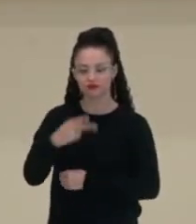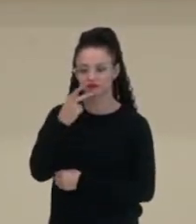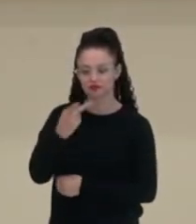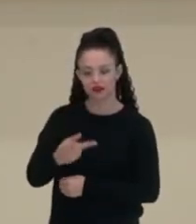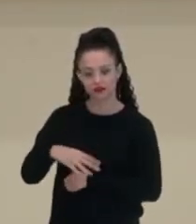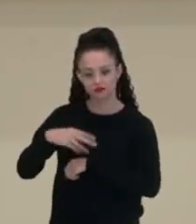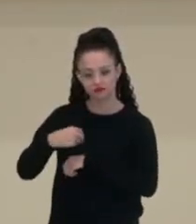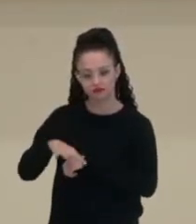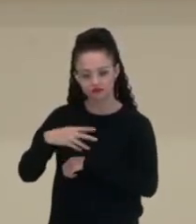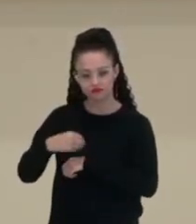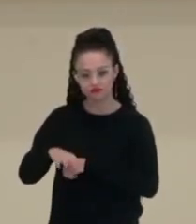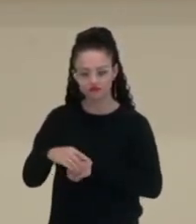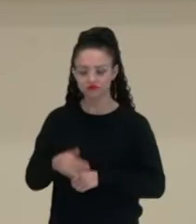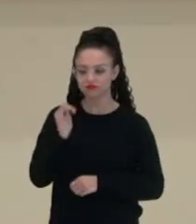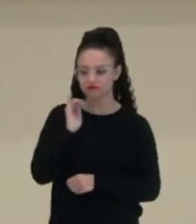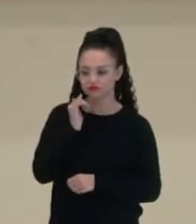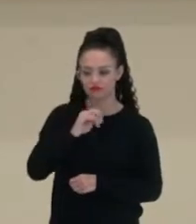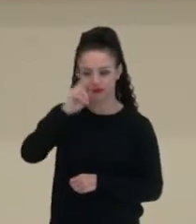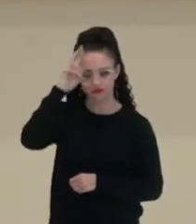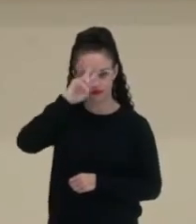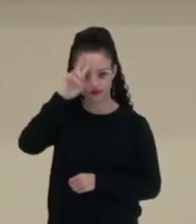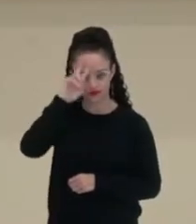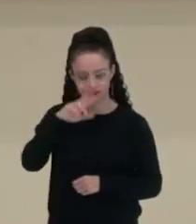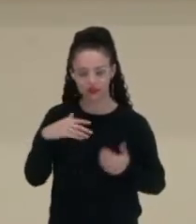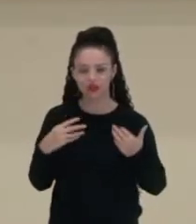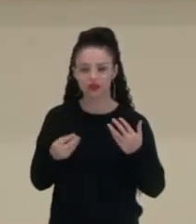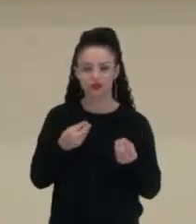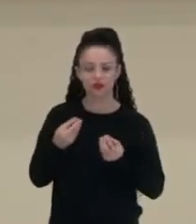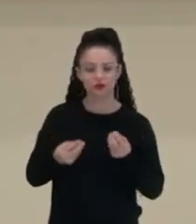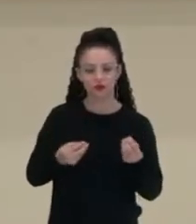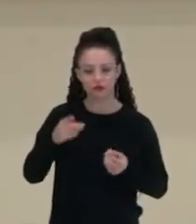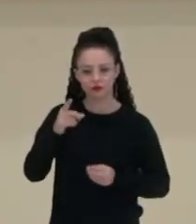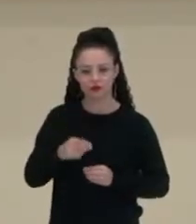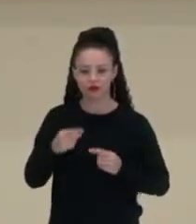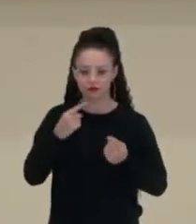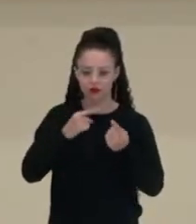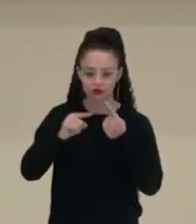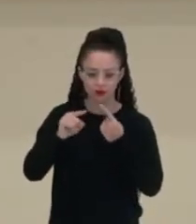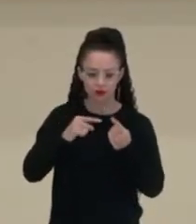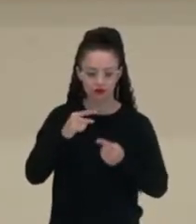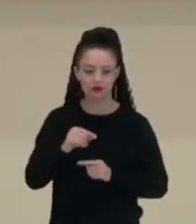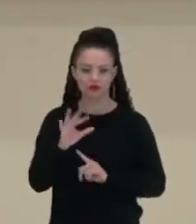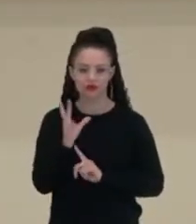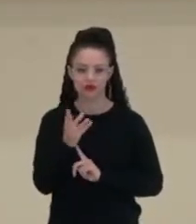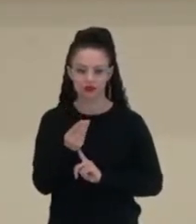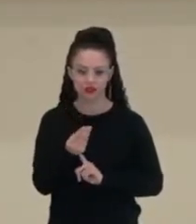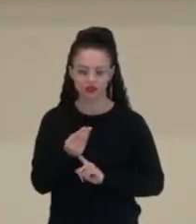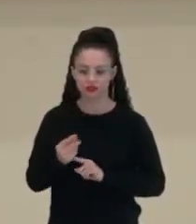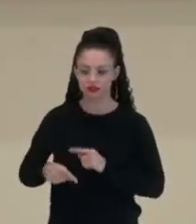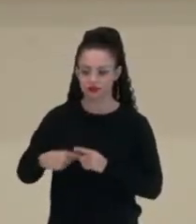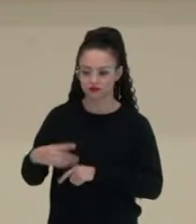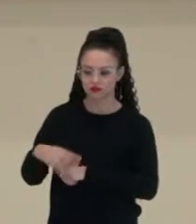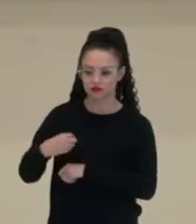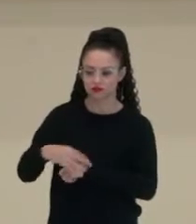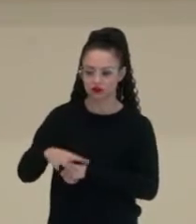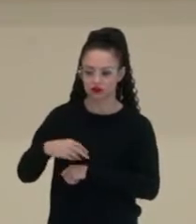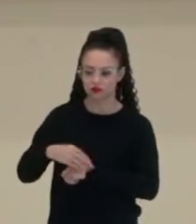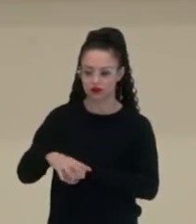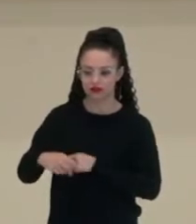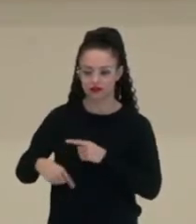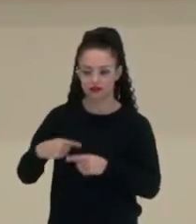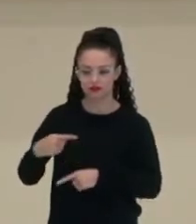fala, através de contadores de histórias, através da música, da arte, vai se passando através da